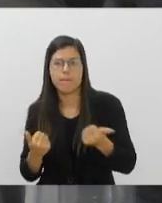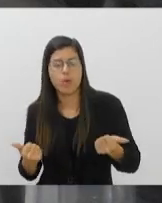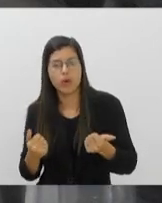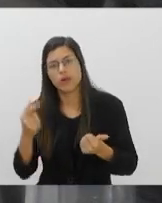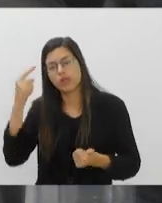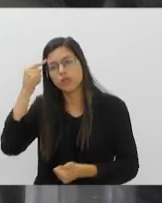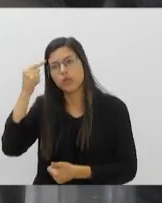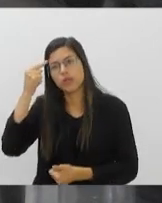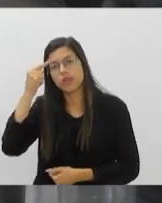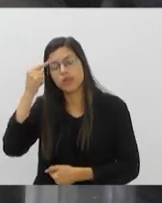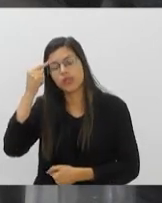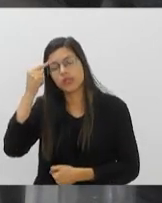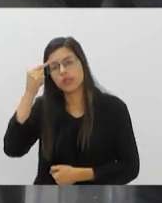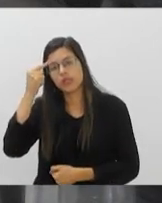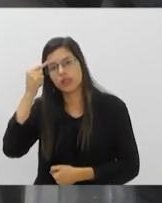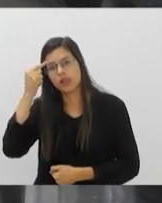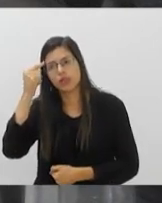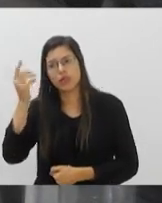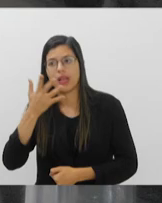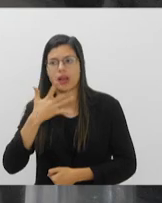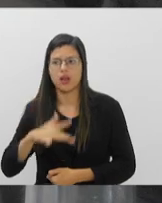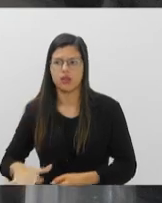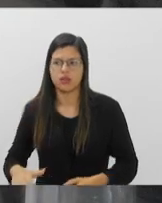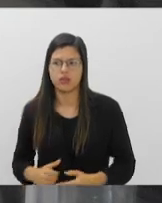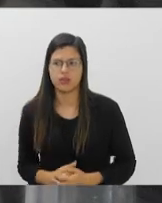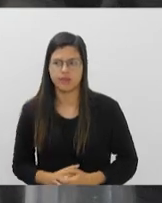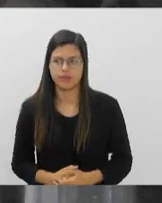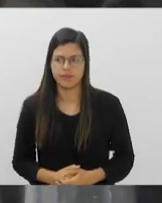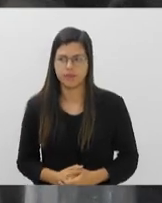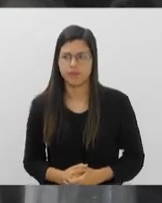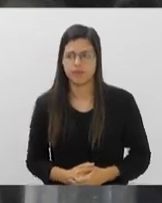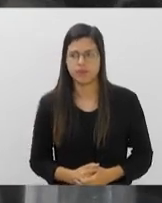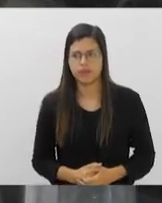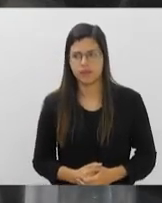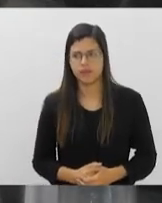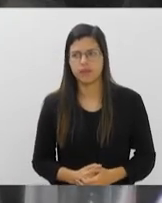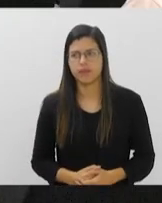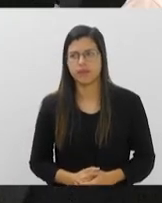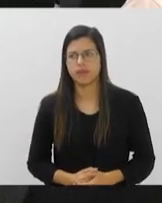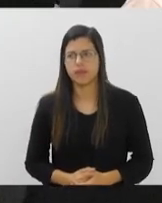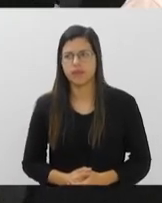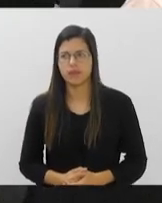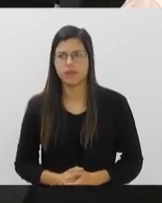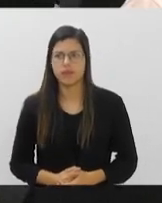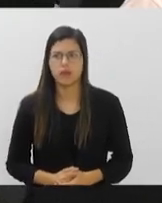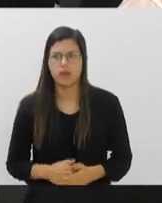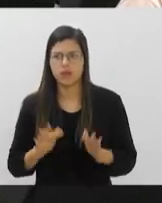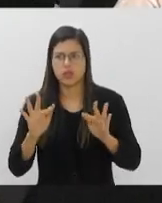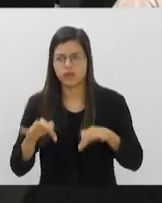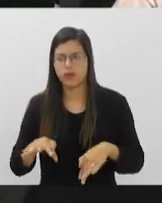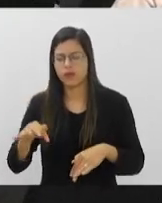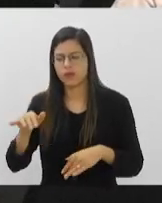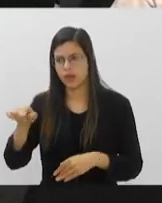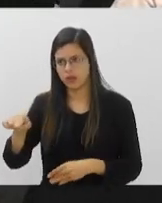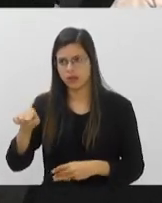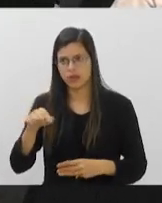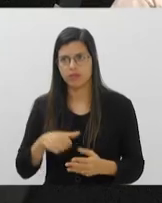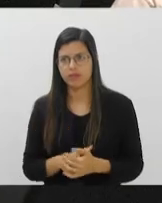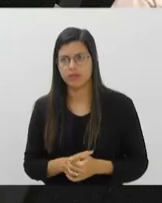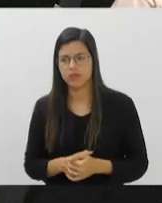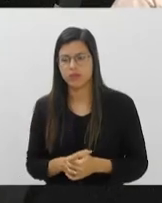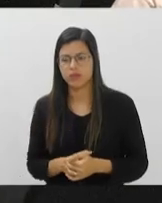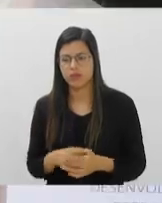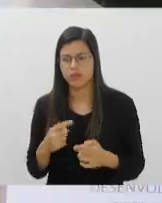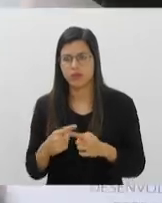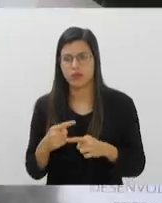pensando realmente na criança é isso aí eh a gente vai finalizar com ela por conta do do do